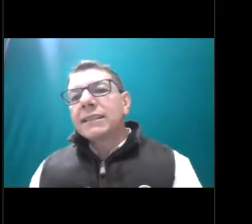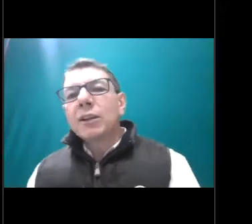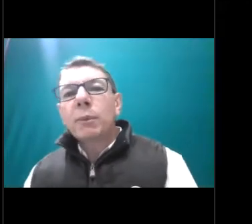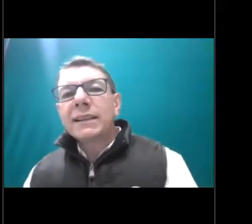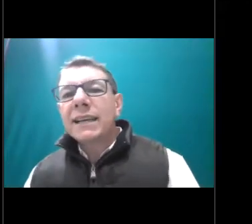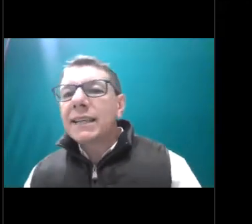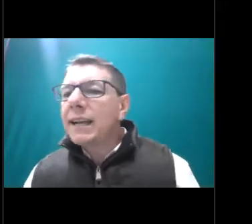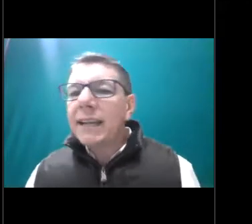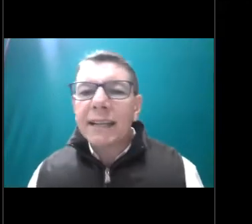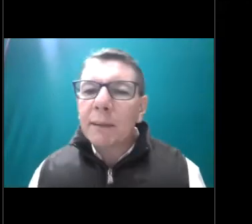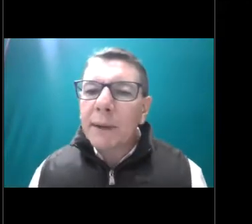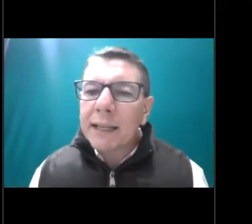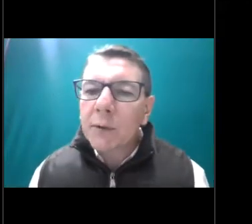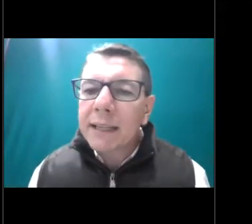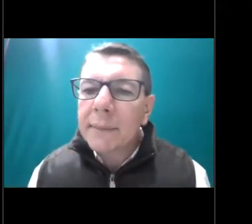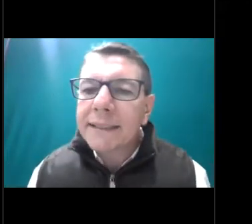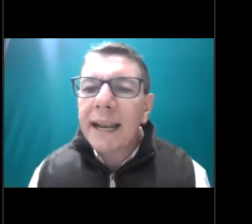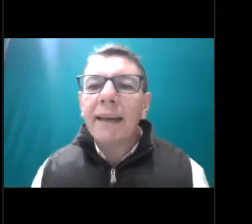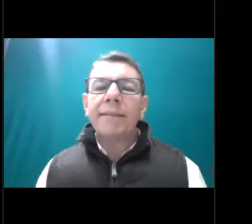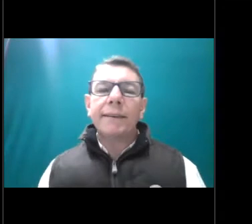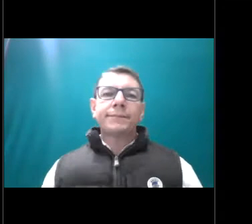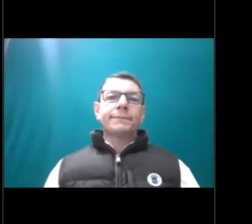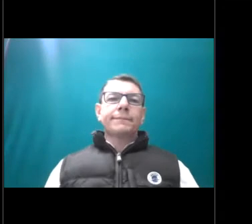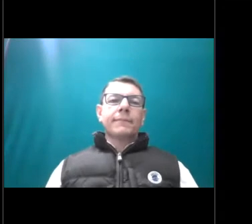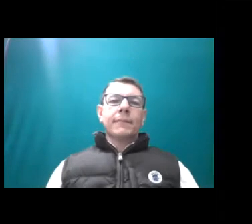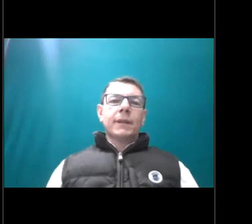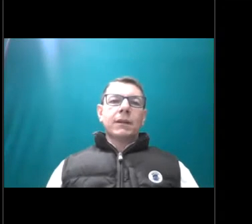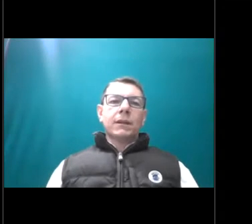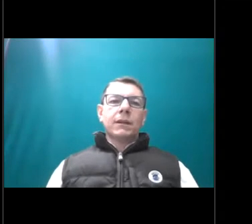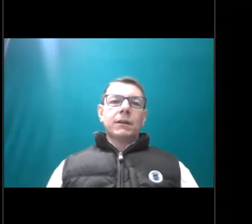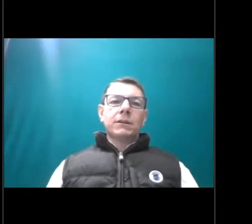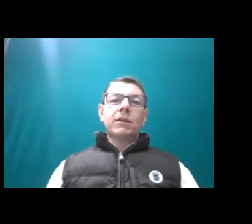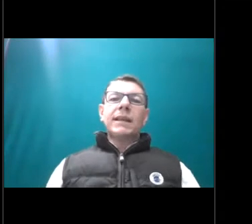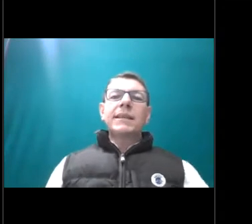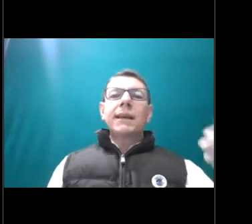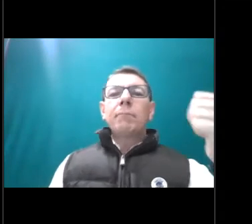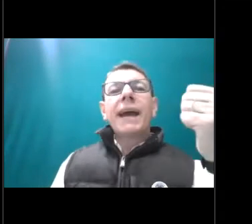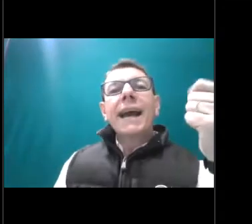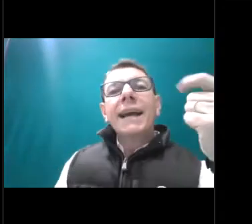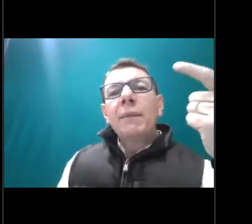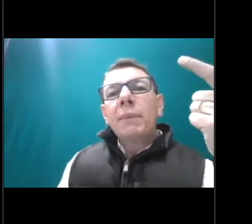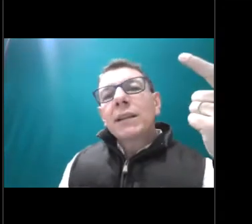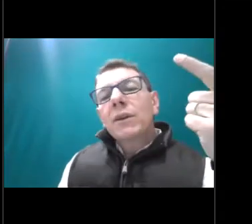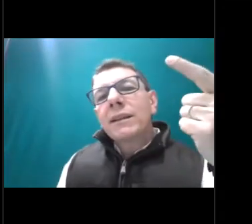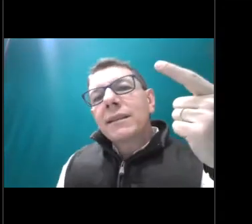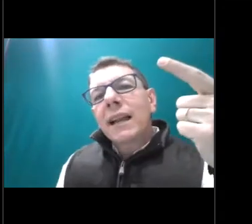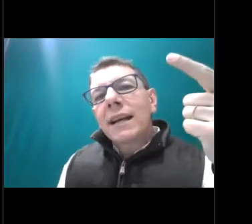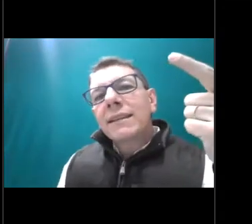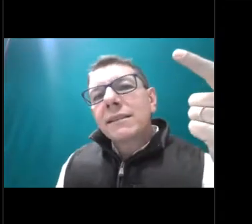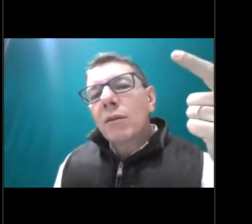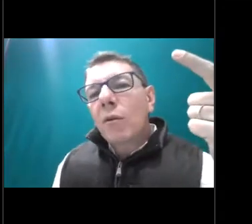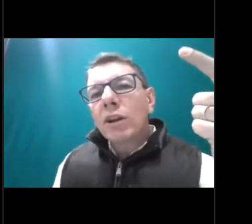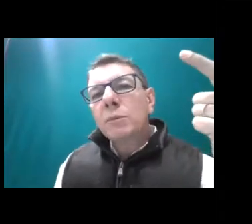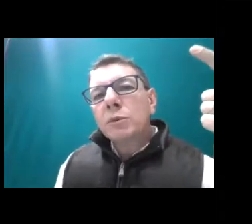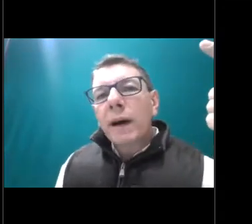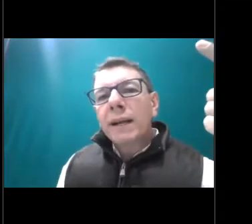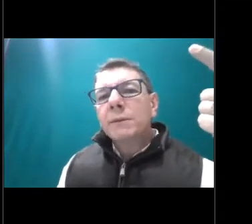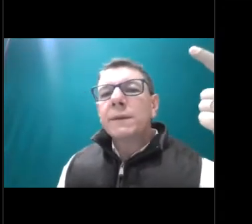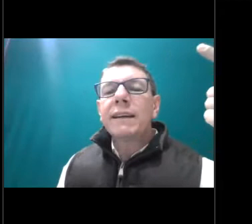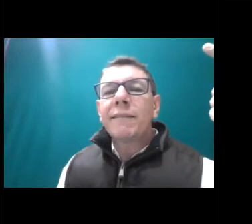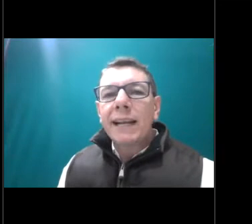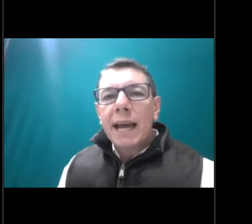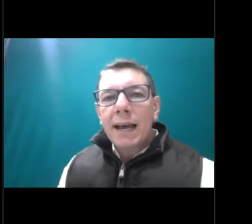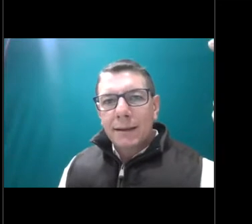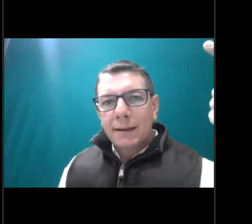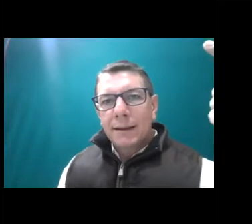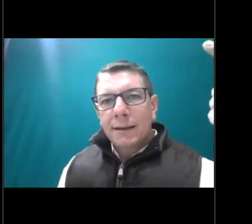né, e ele estando presente ali, a temperatura também se eleva. Então, quer dizer, pH e temperatura de silagem são ótimos